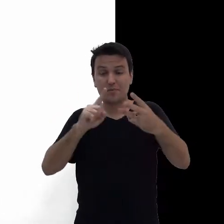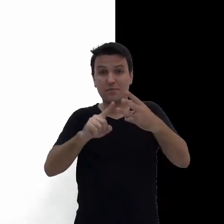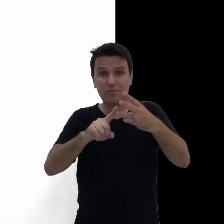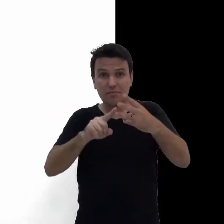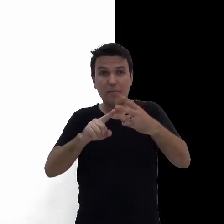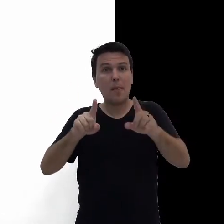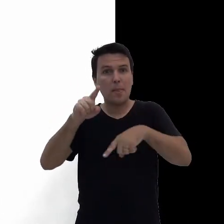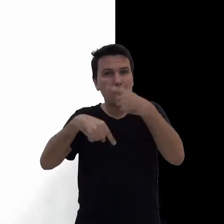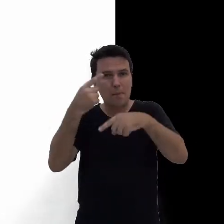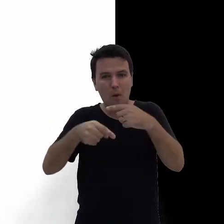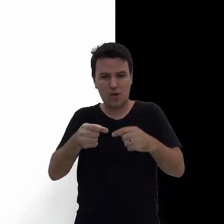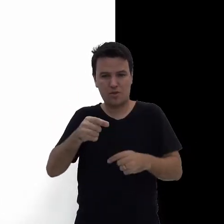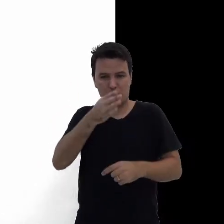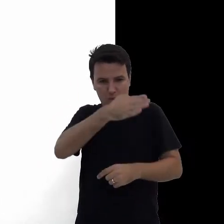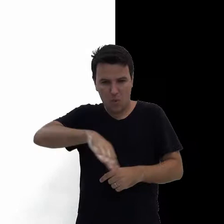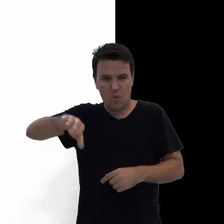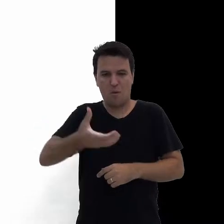Depois, nós vamos fazer uma montagem,